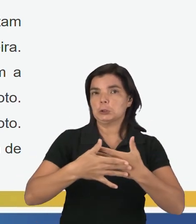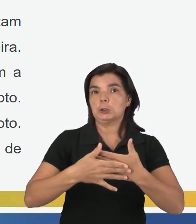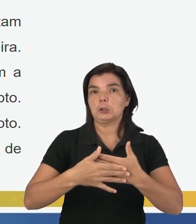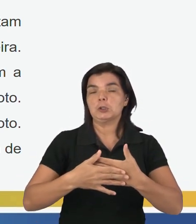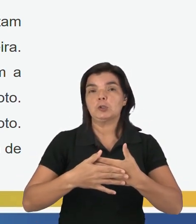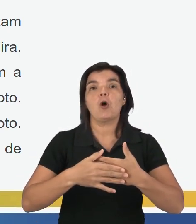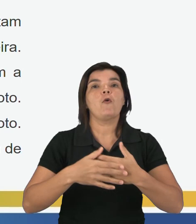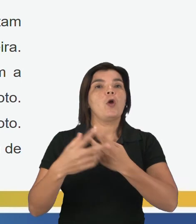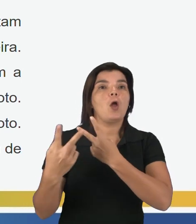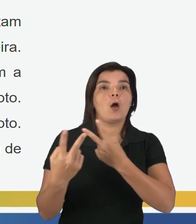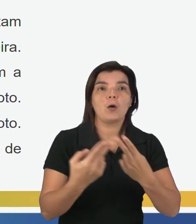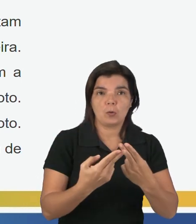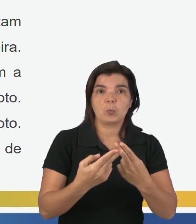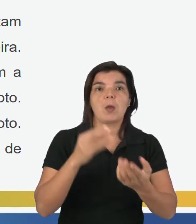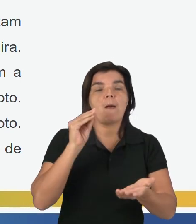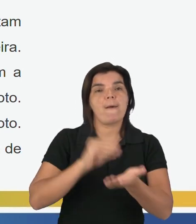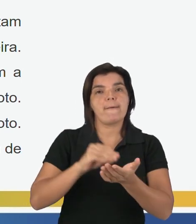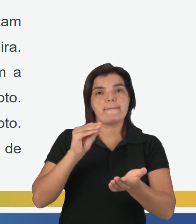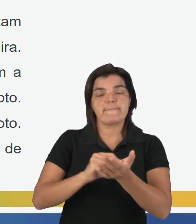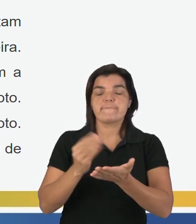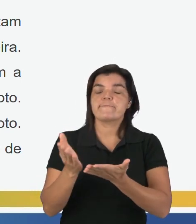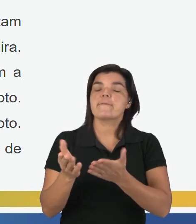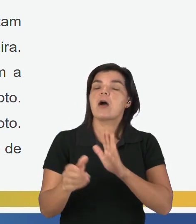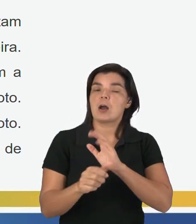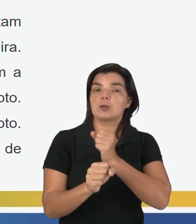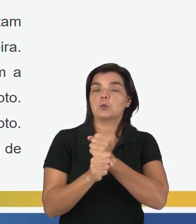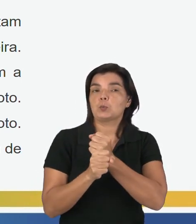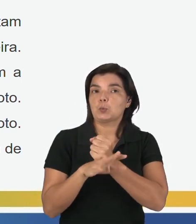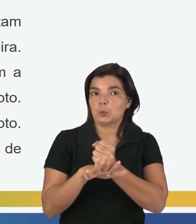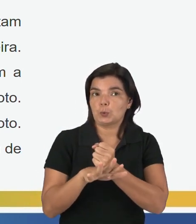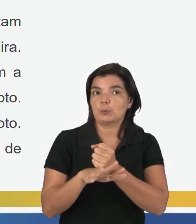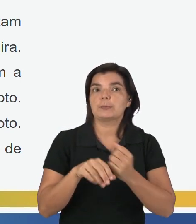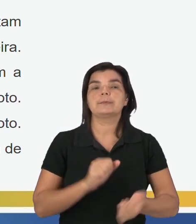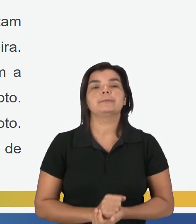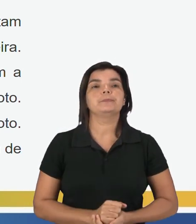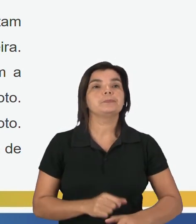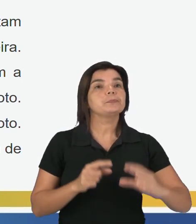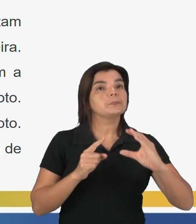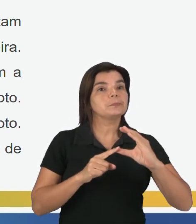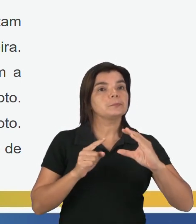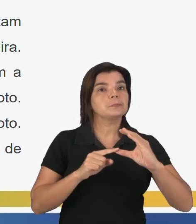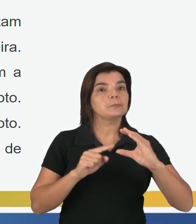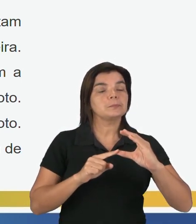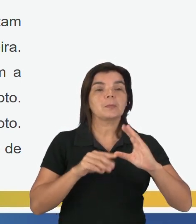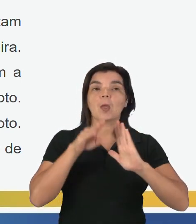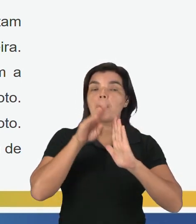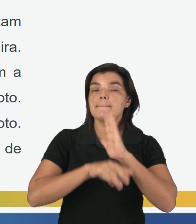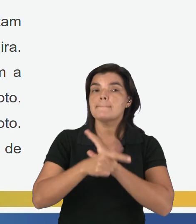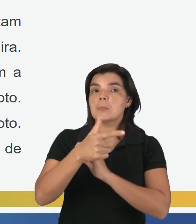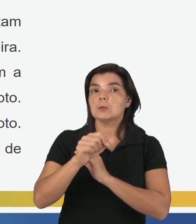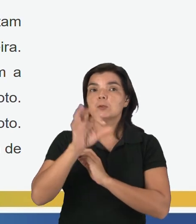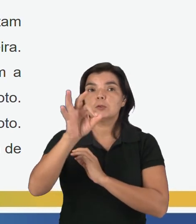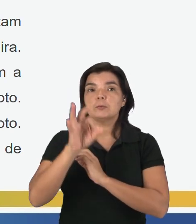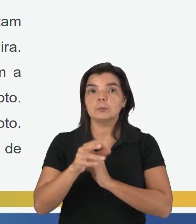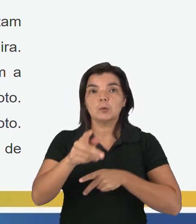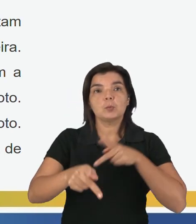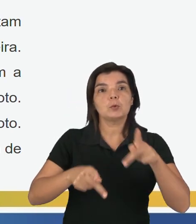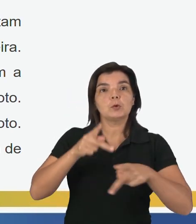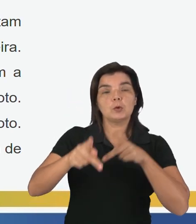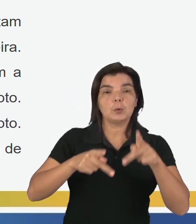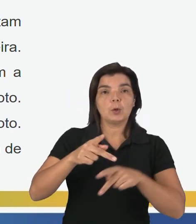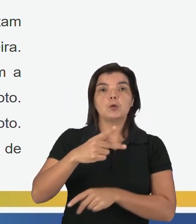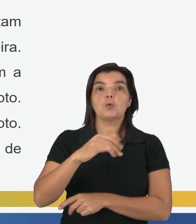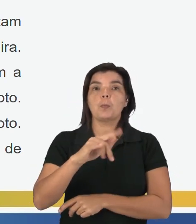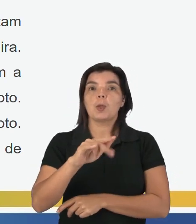centros urbanos sofrem igualmente com a falta de coleta de esgoto. Letra C. Menos 20%